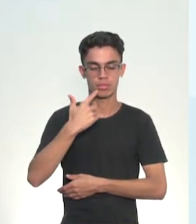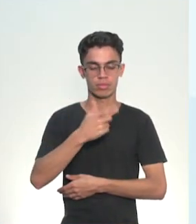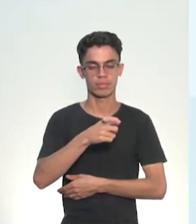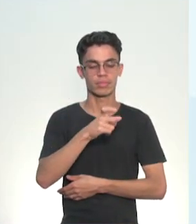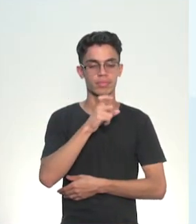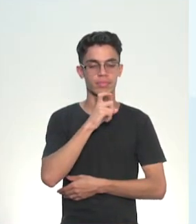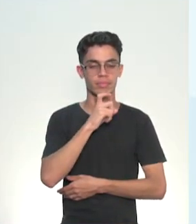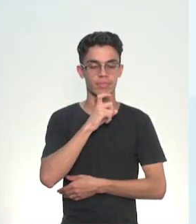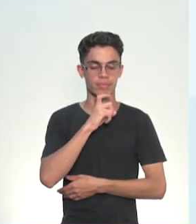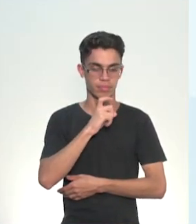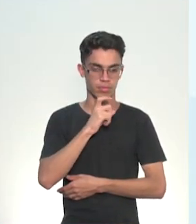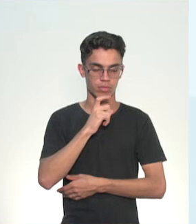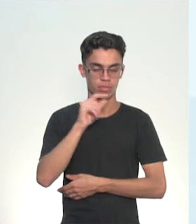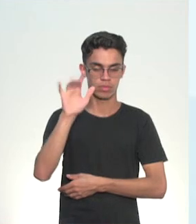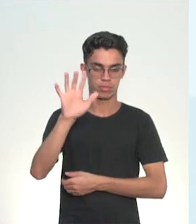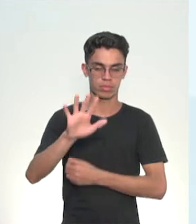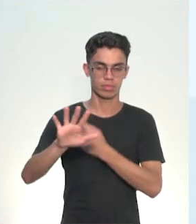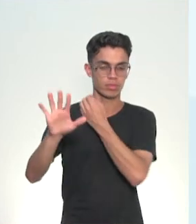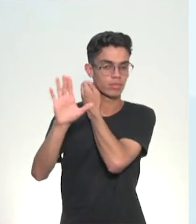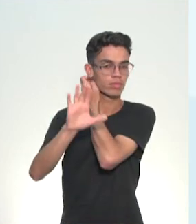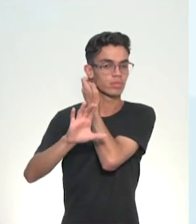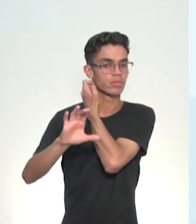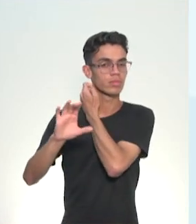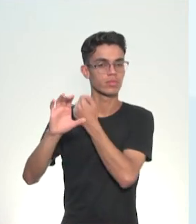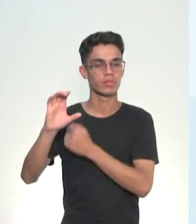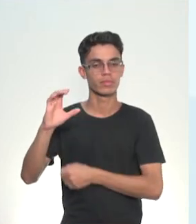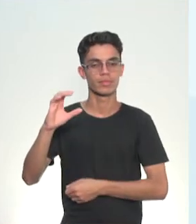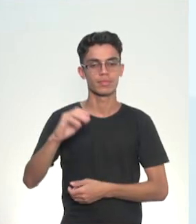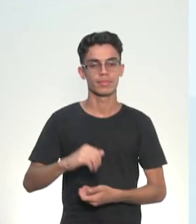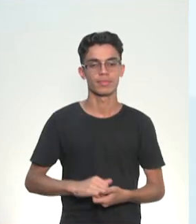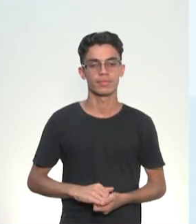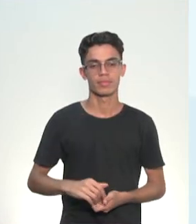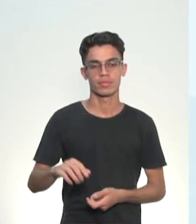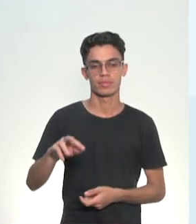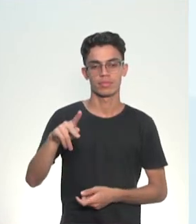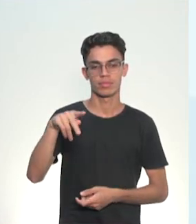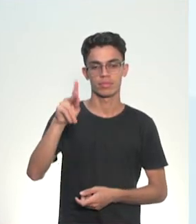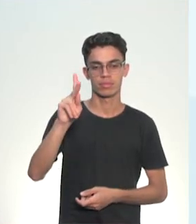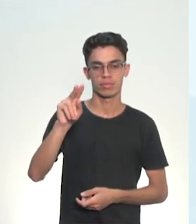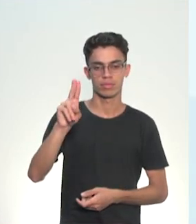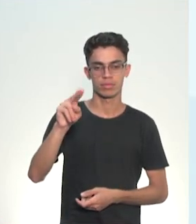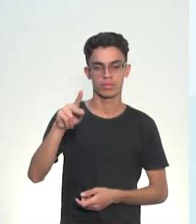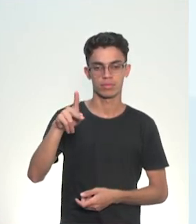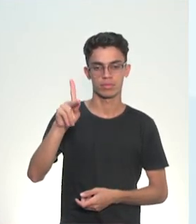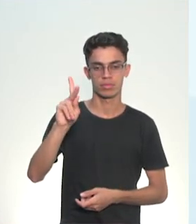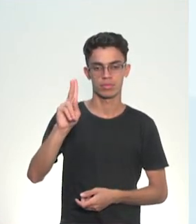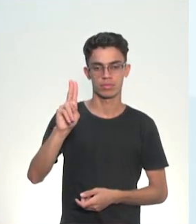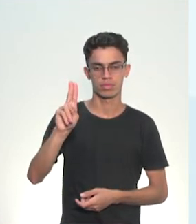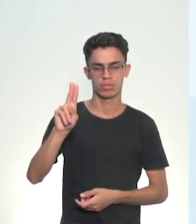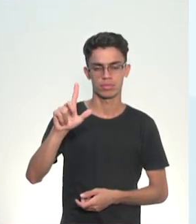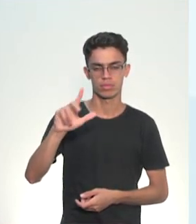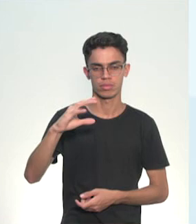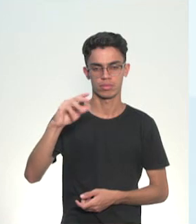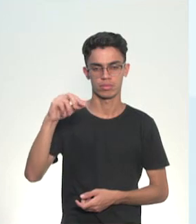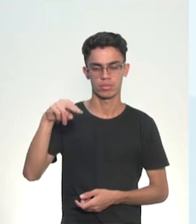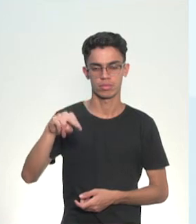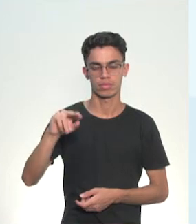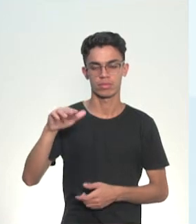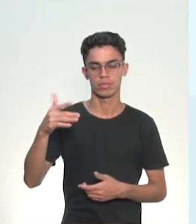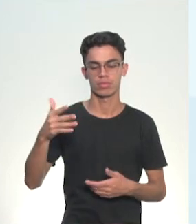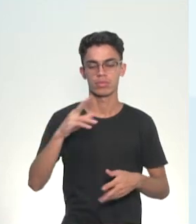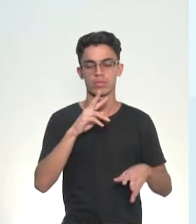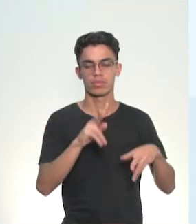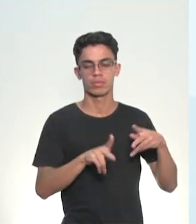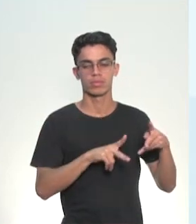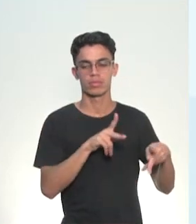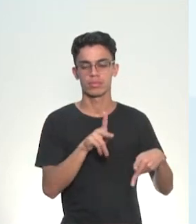né, e aí nós temos a imagem aí do templo de Kukulcã. Aí é com a senhora. Bom, até o professor Alcides está colocando assim, e os indígenas, né?